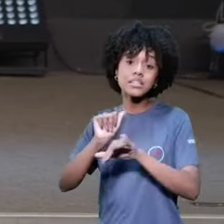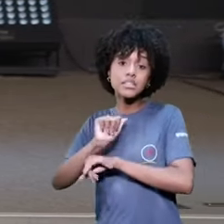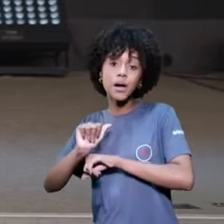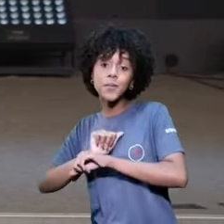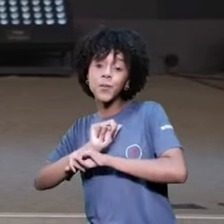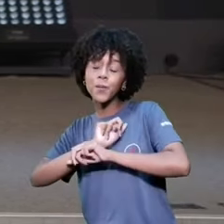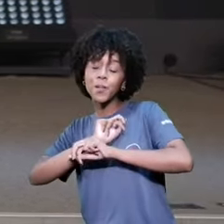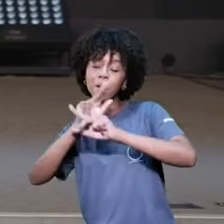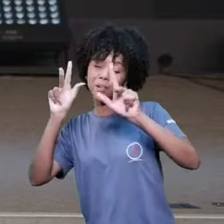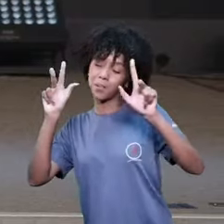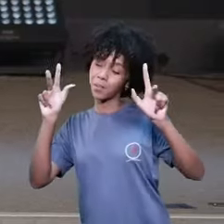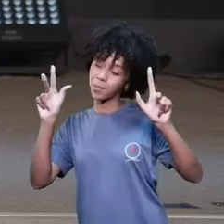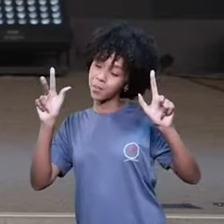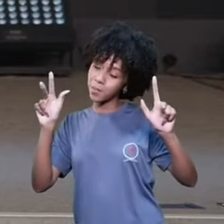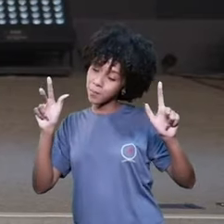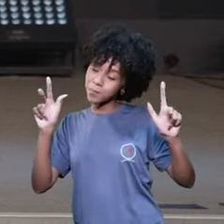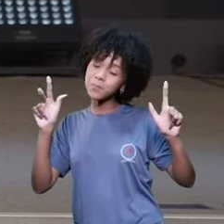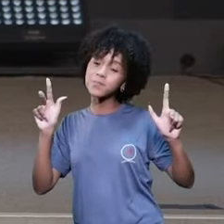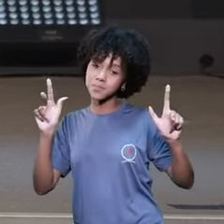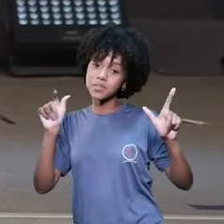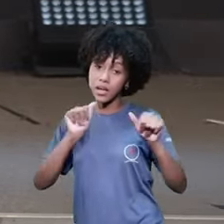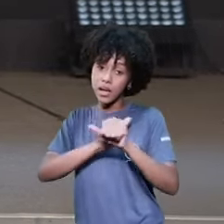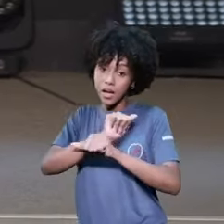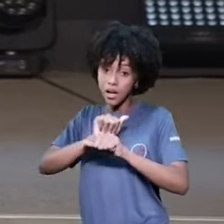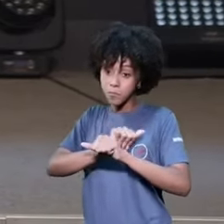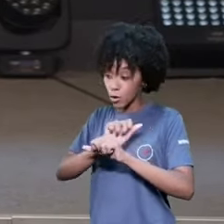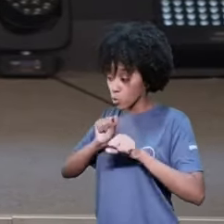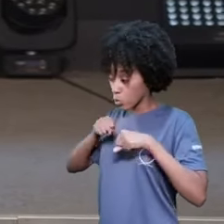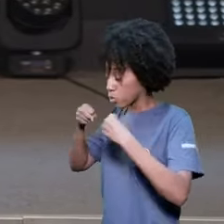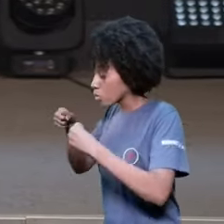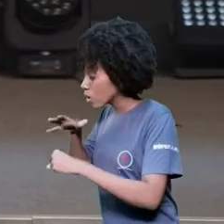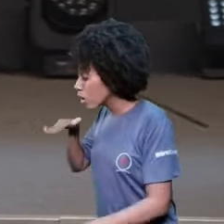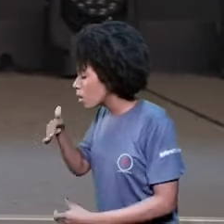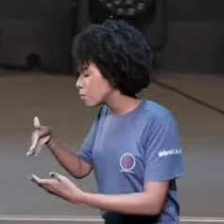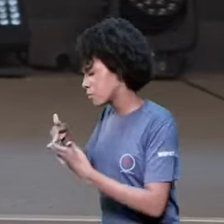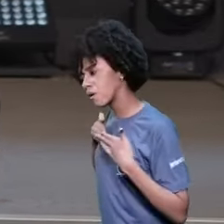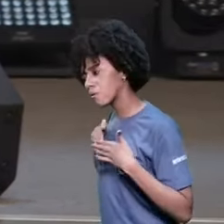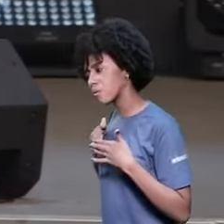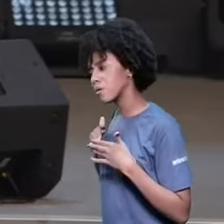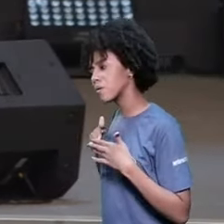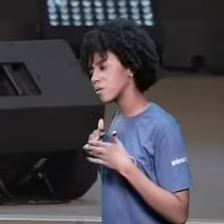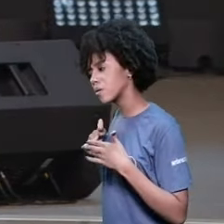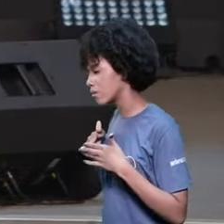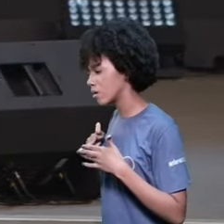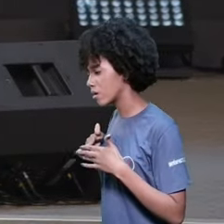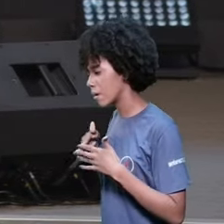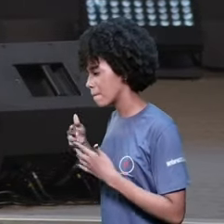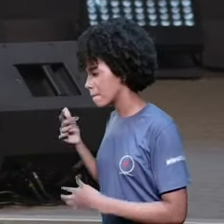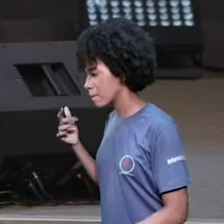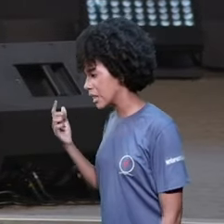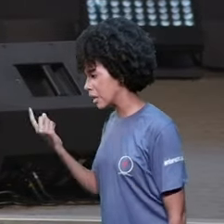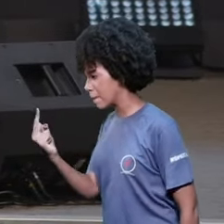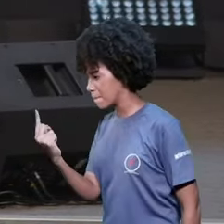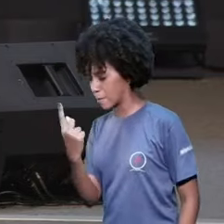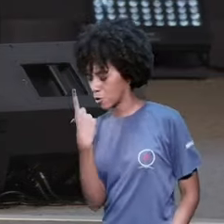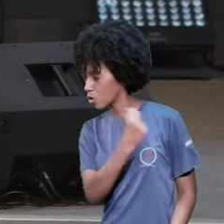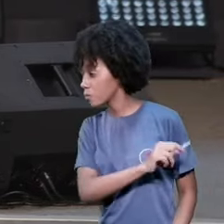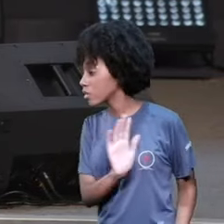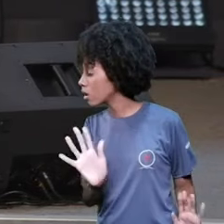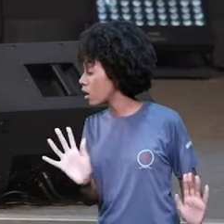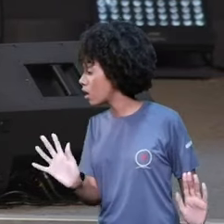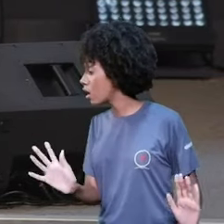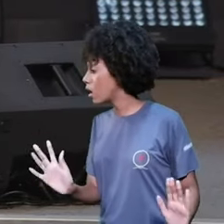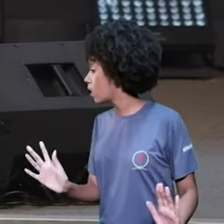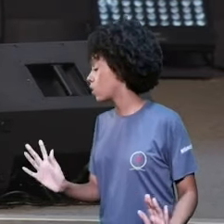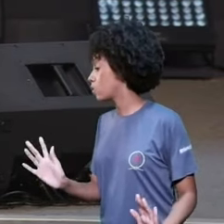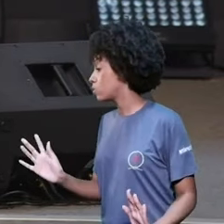diferente. Porque Abraão vai correndo e diz, ei, por favor, não passes direto, não passes do